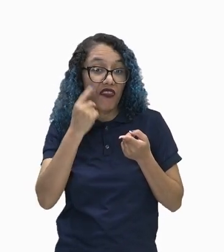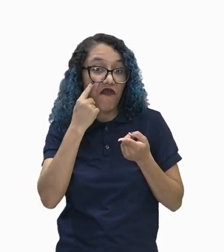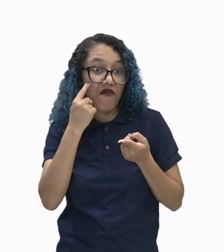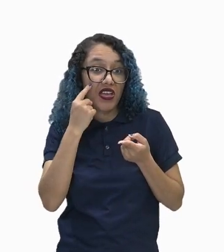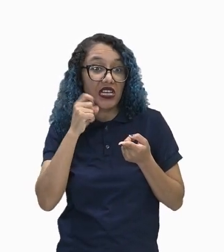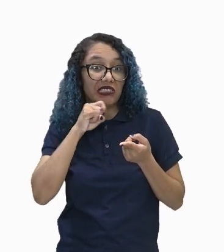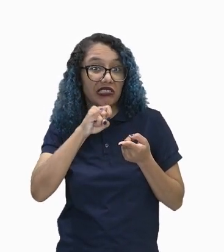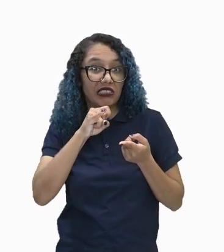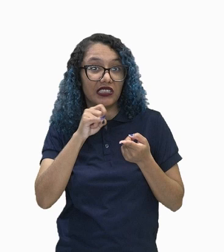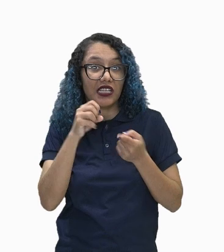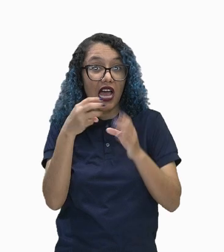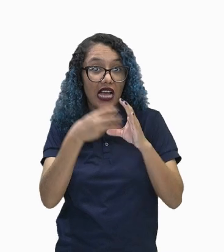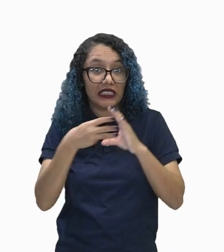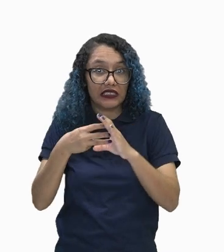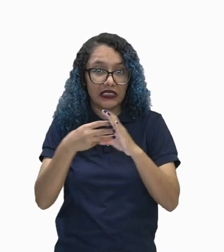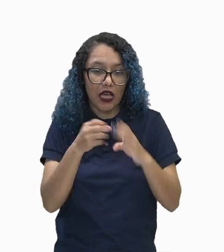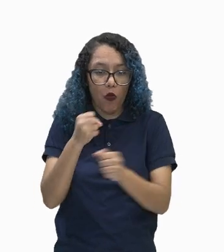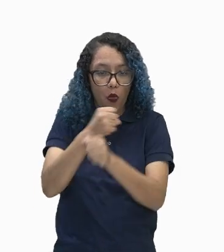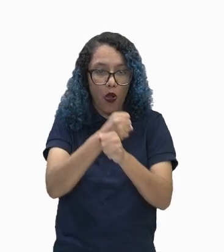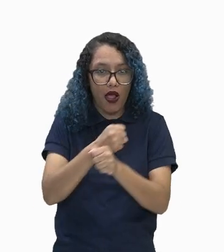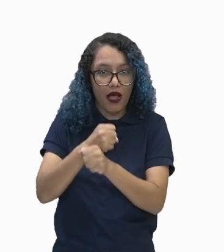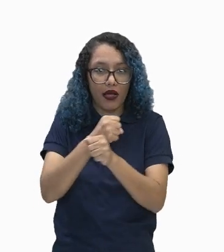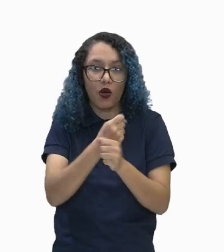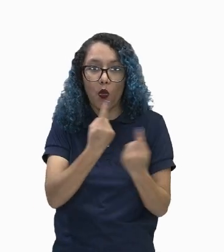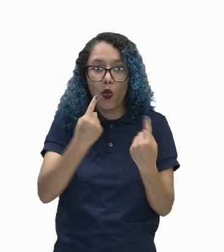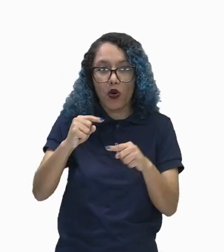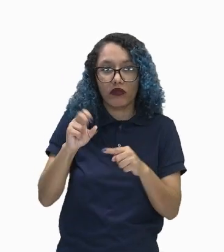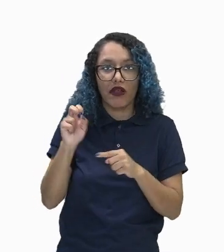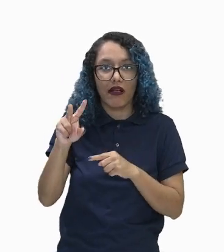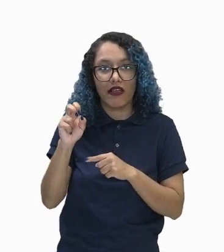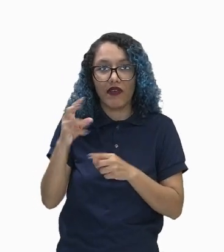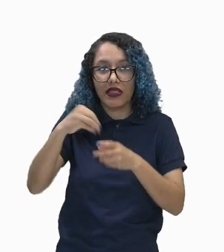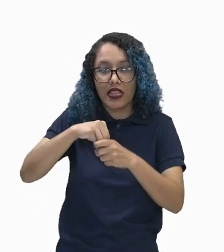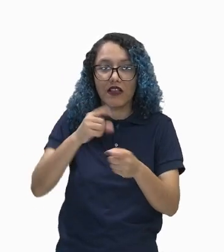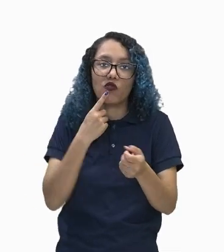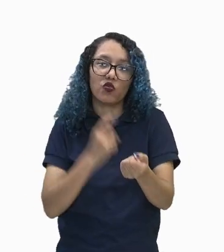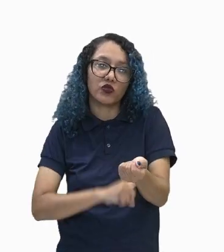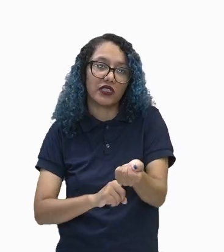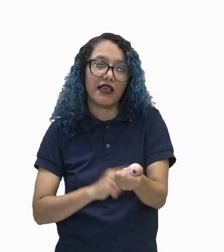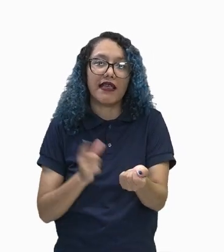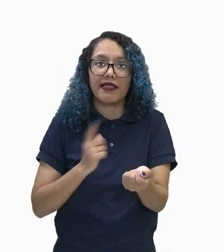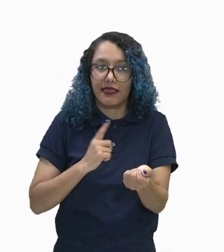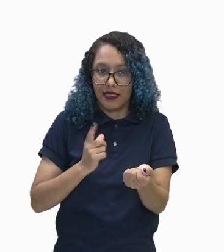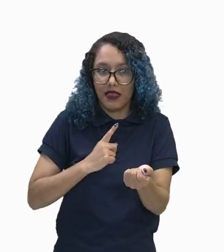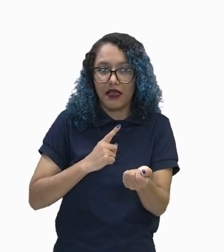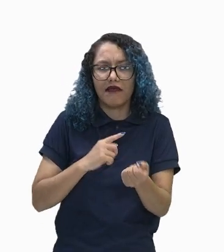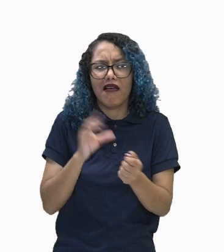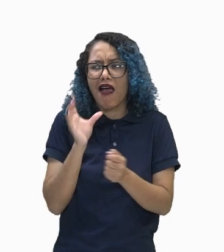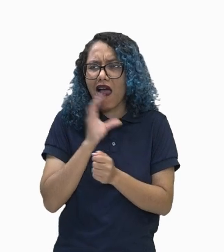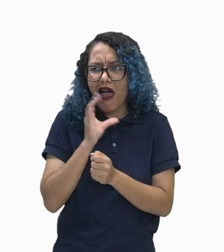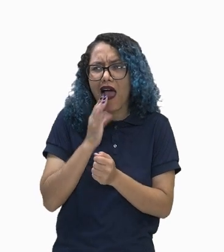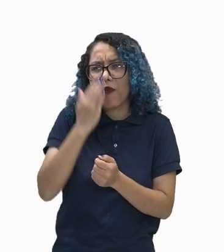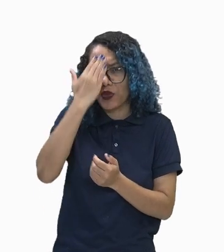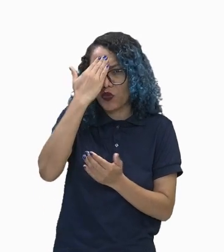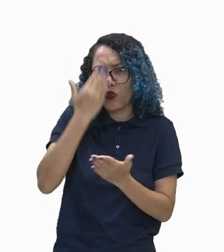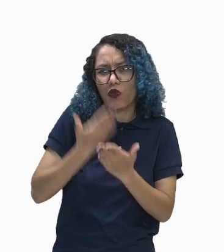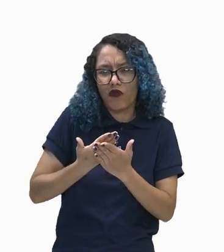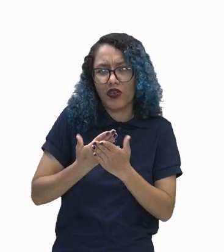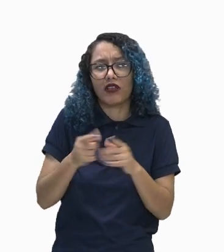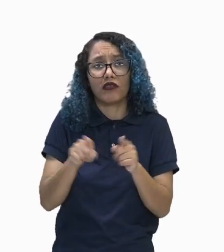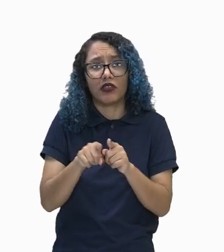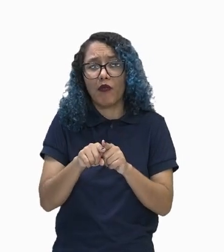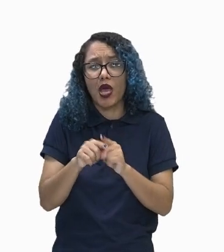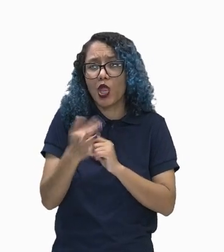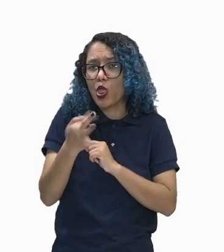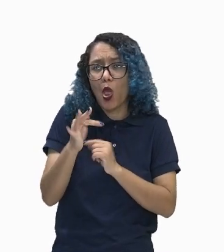dos anticorpos contra o vírus HIV no sangue. É rápido, é confiável e